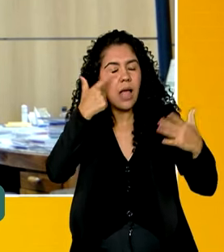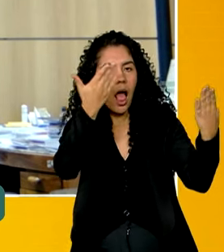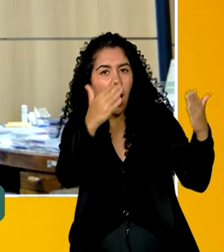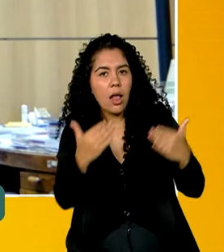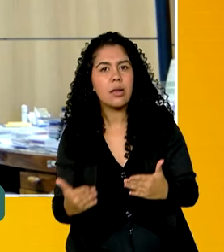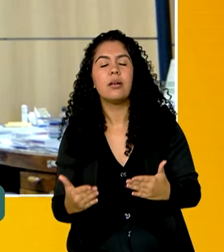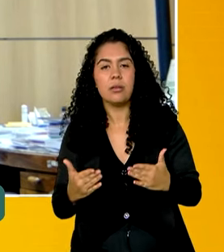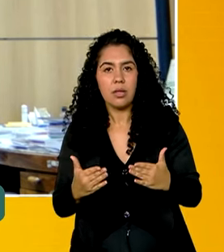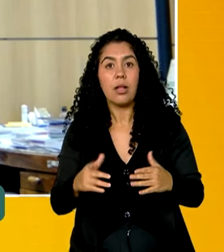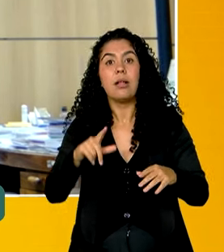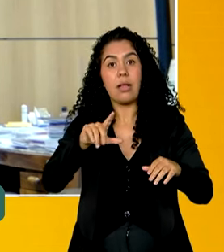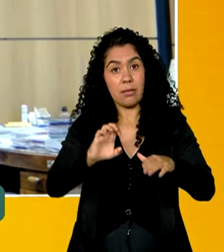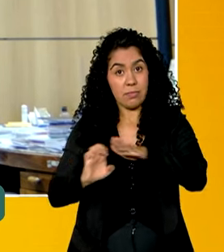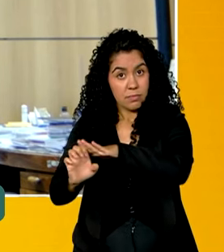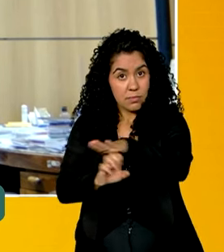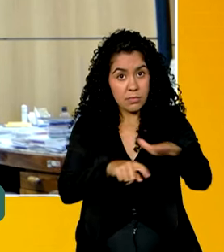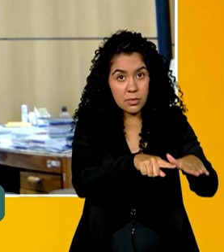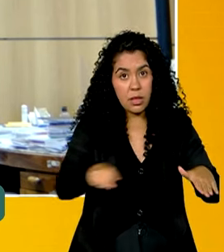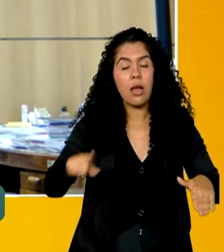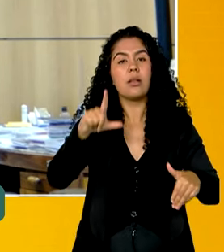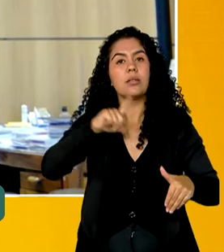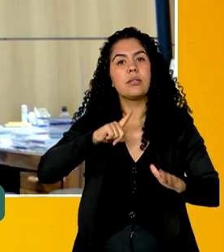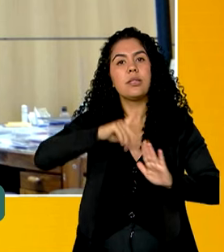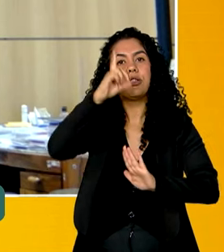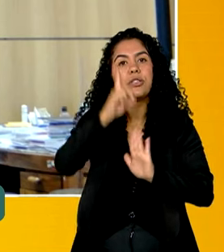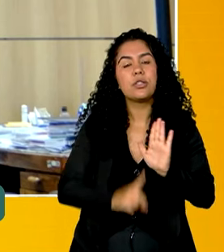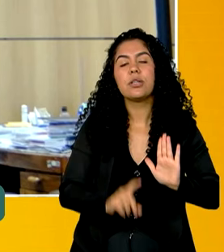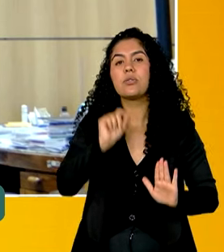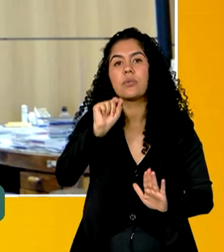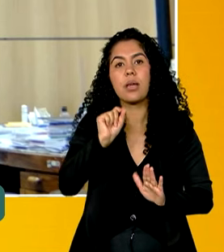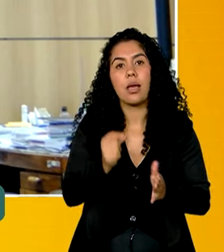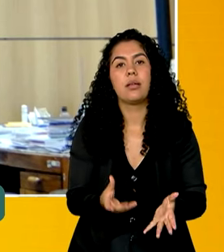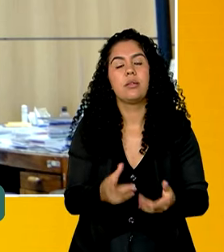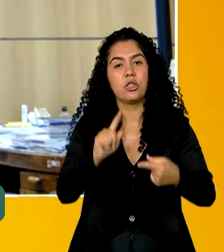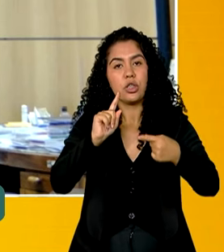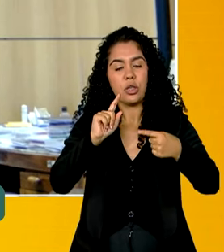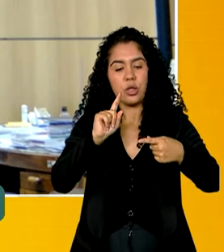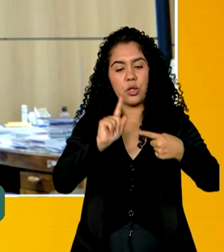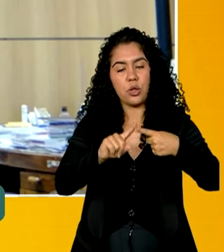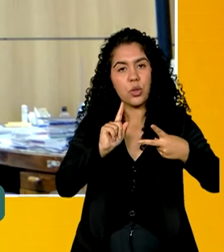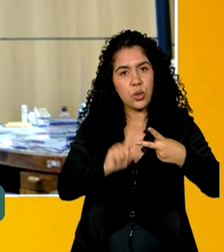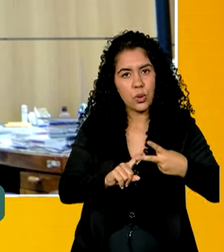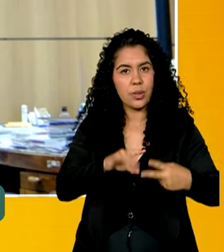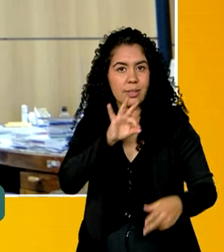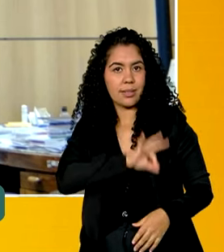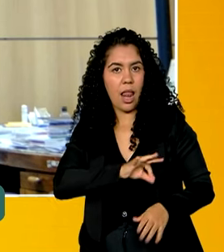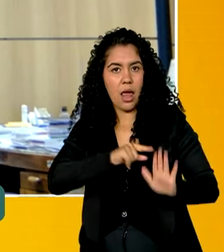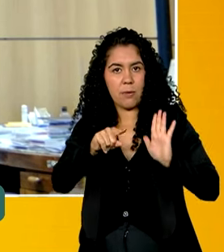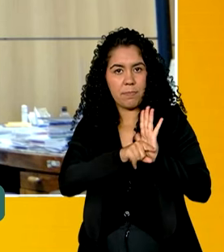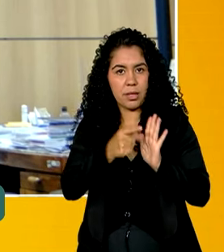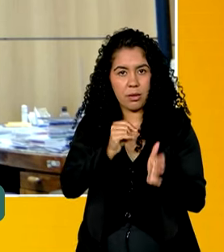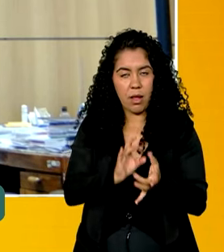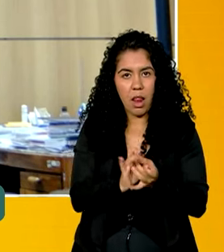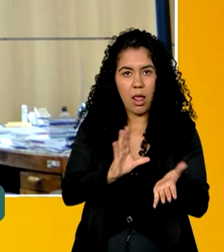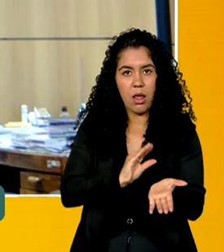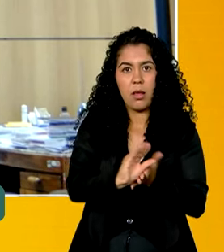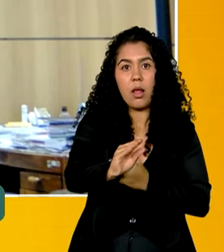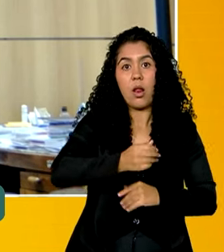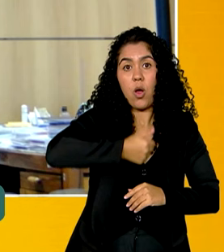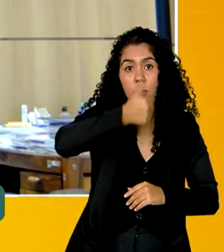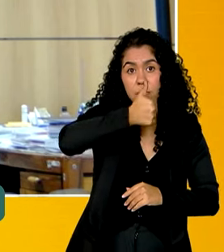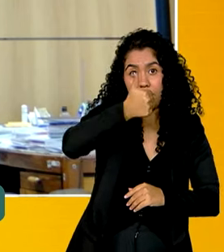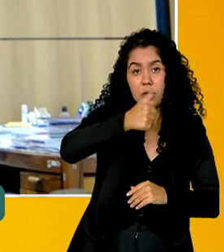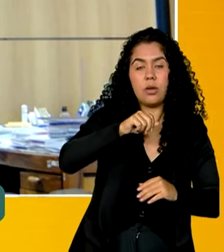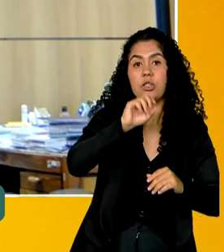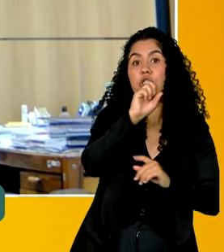ter duas parcelas de um salário mínimo. A primeira parcela será pago no dia 8 de julho,